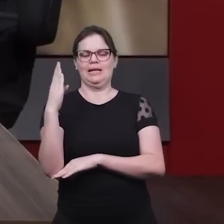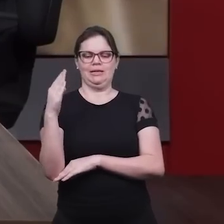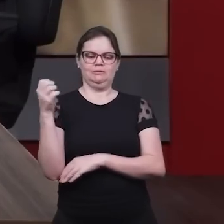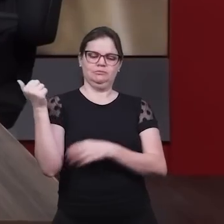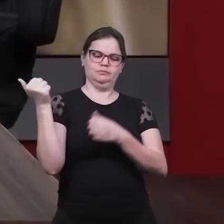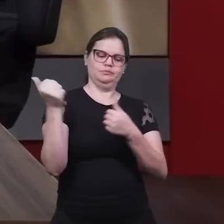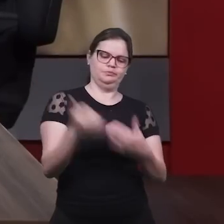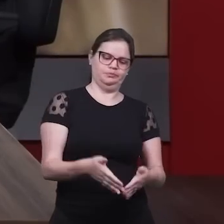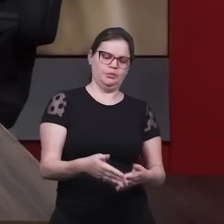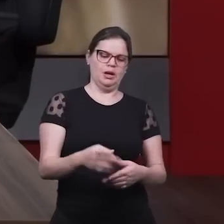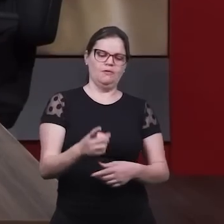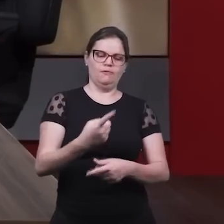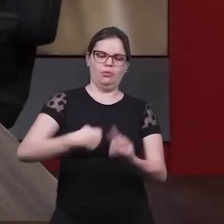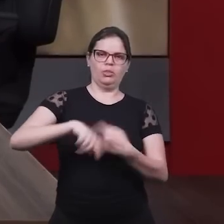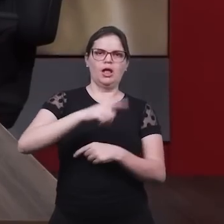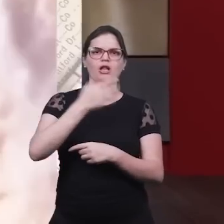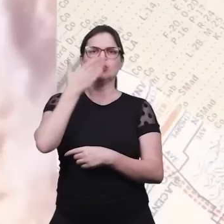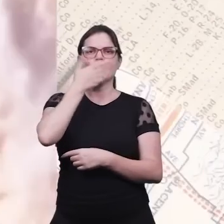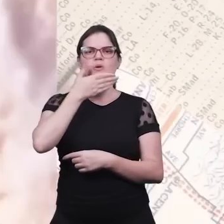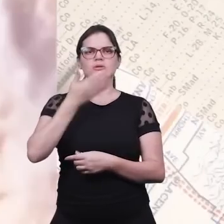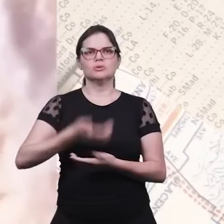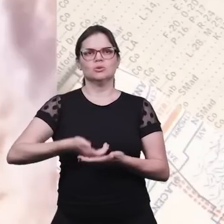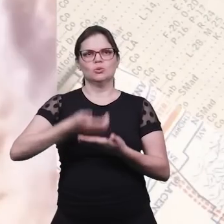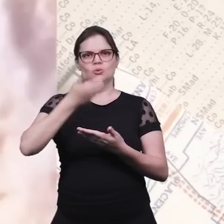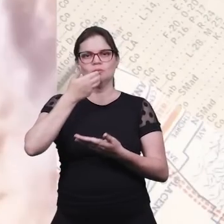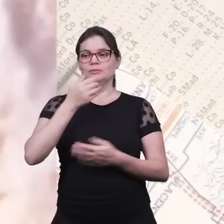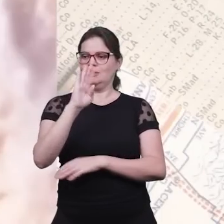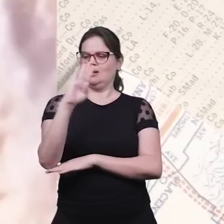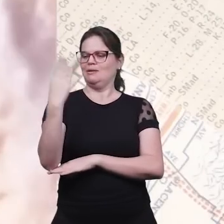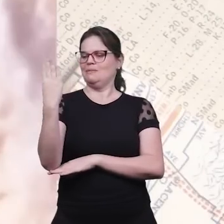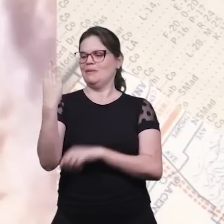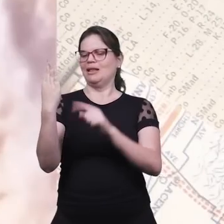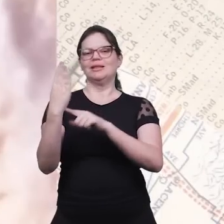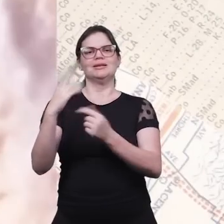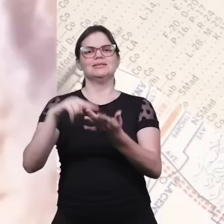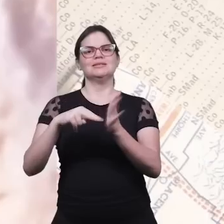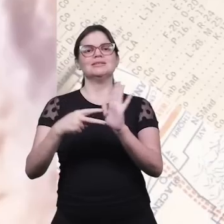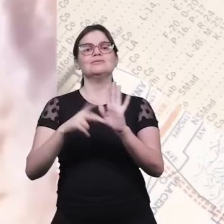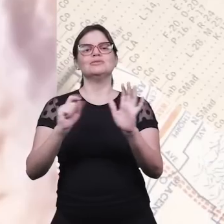né? Tipo de Jesus, né? Muito bom. Aí abaixo foram para Elim,